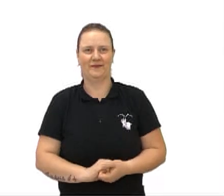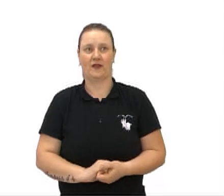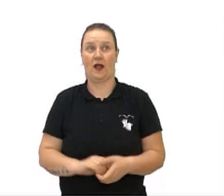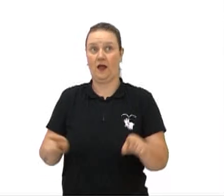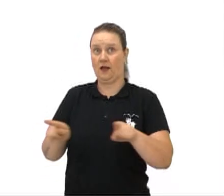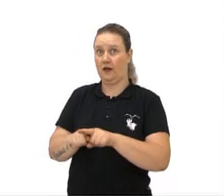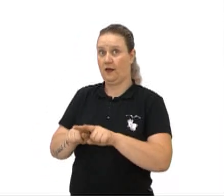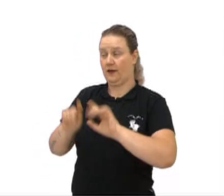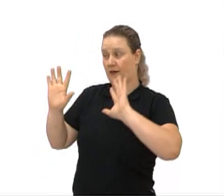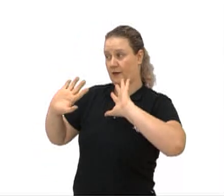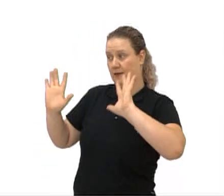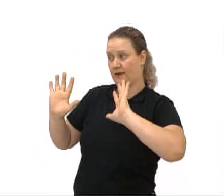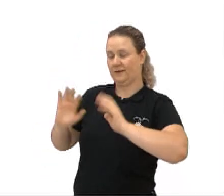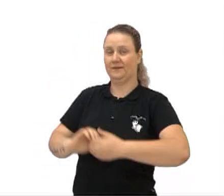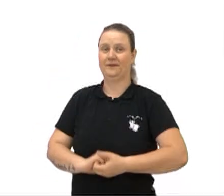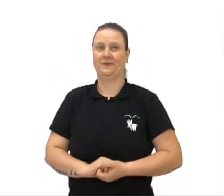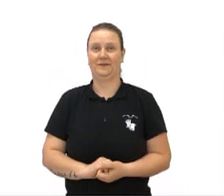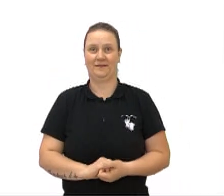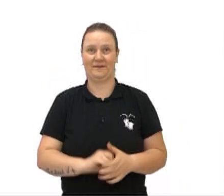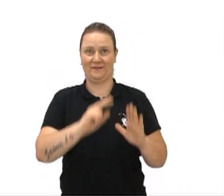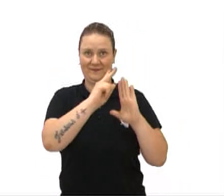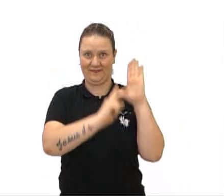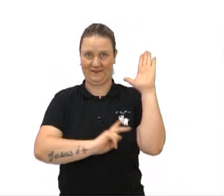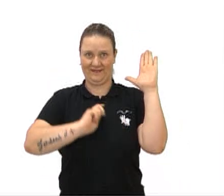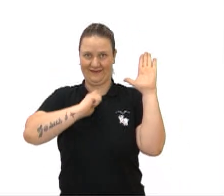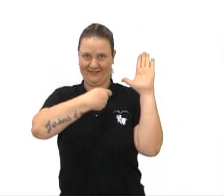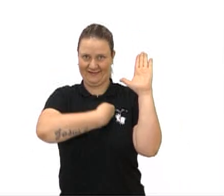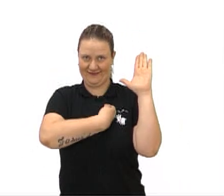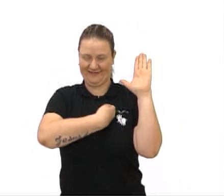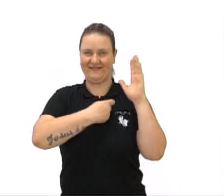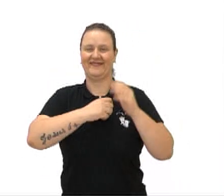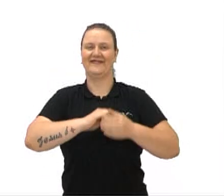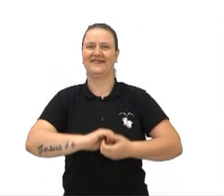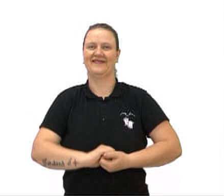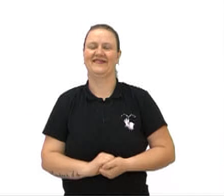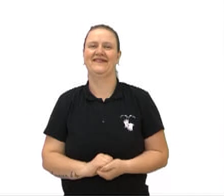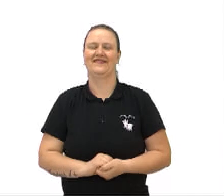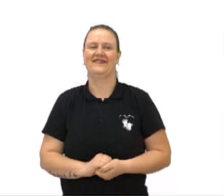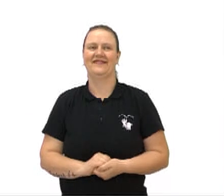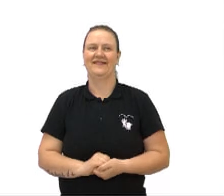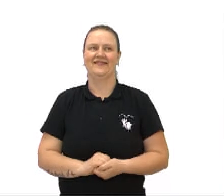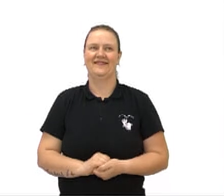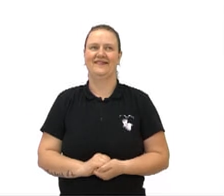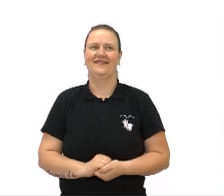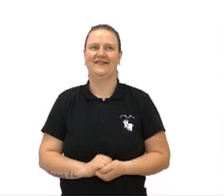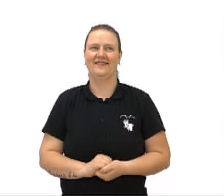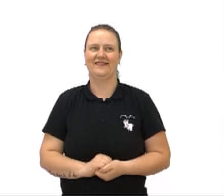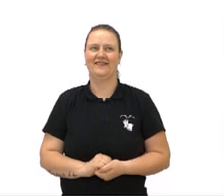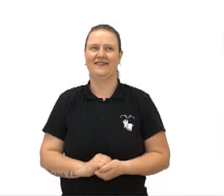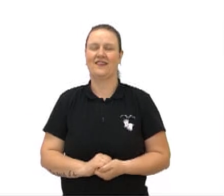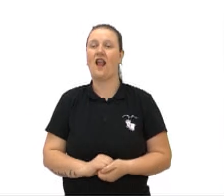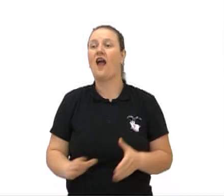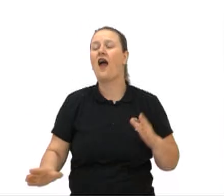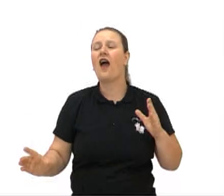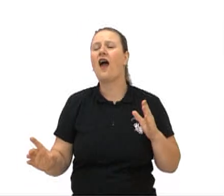despedidas, hasta la vista, hasta luego, hasta mañana e adiós, que é até mais, né?